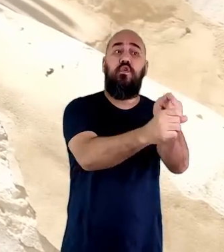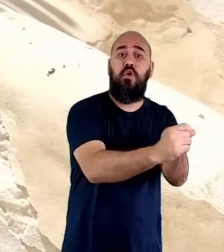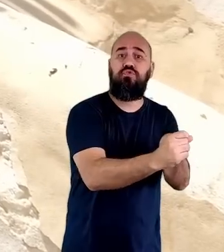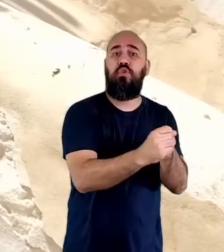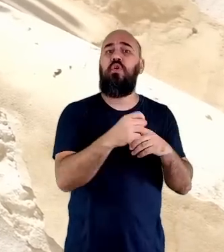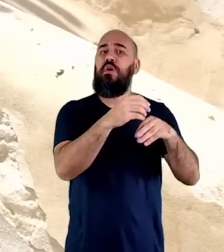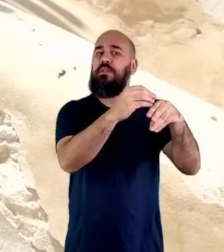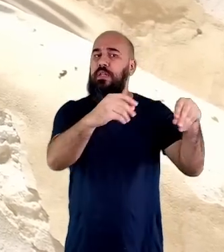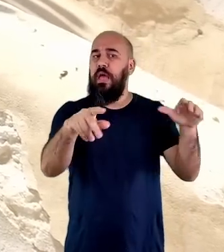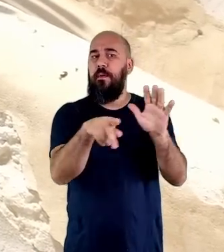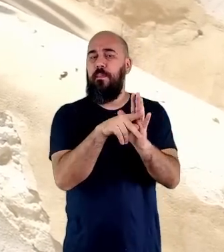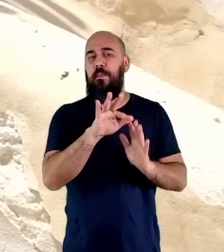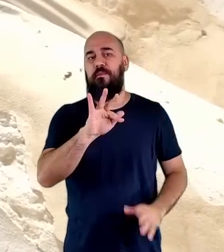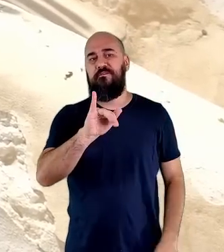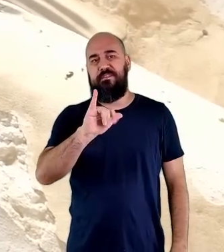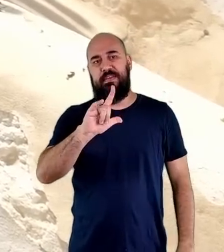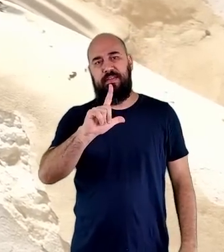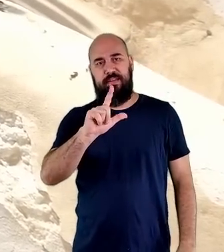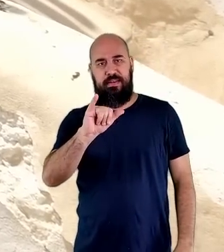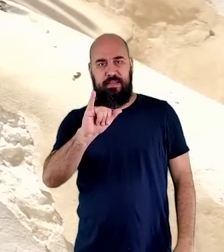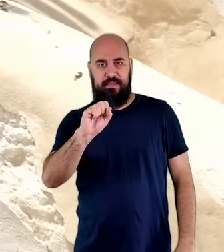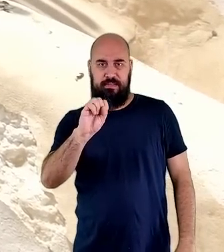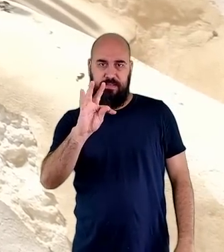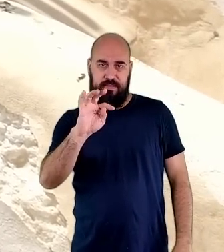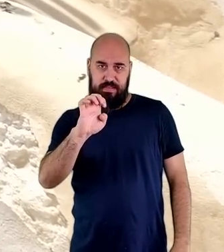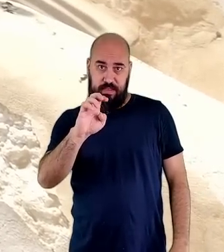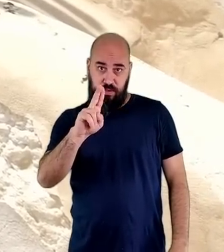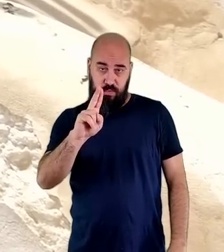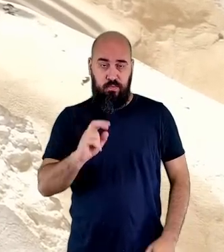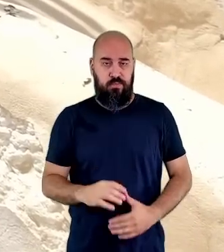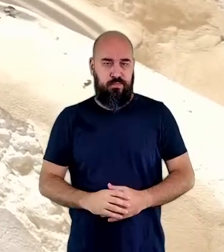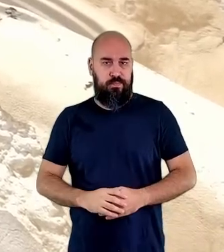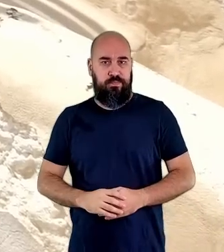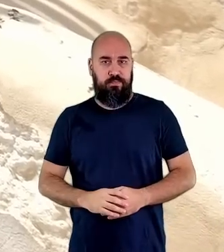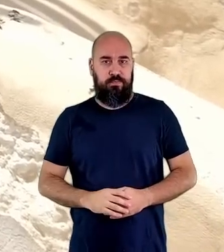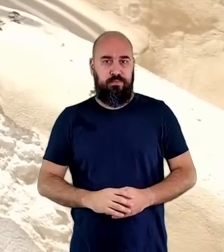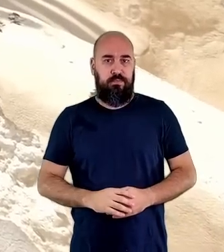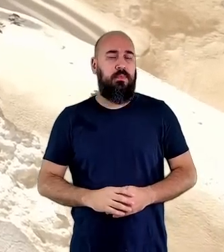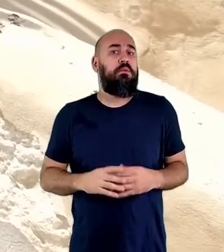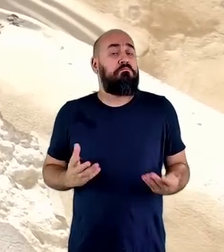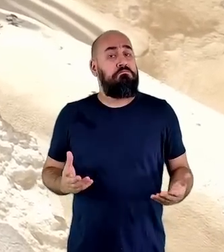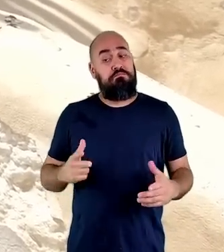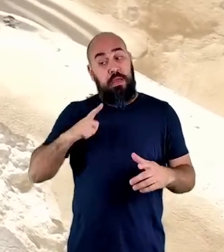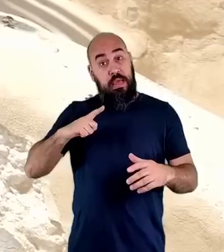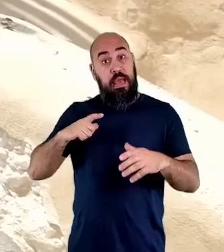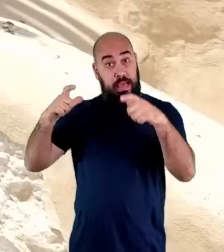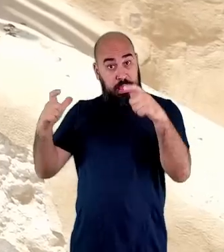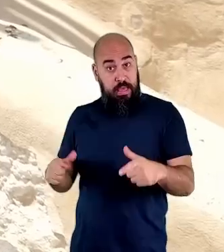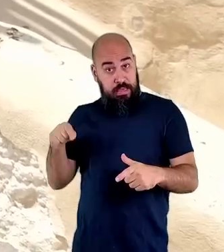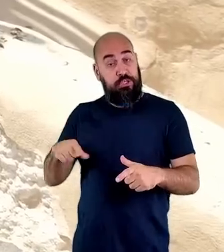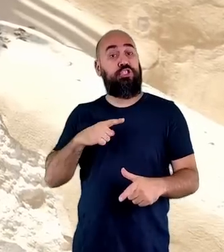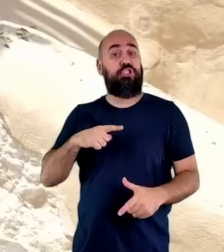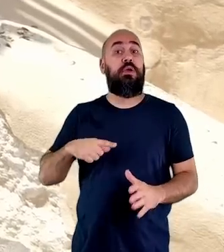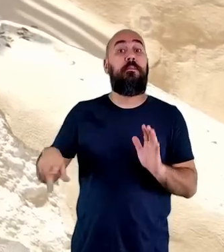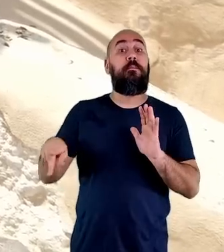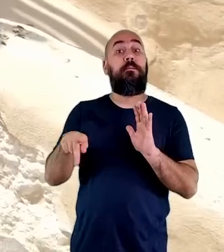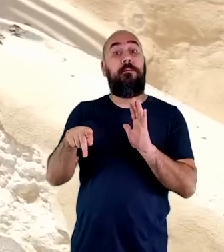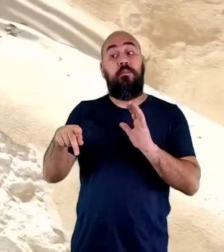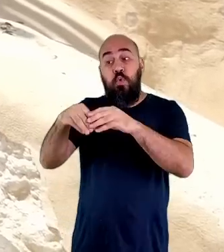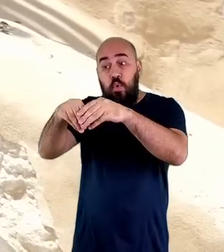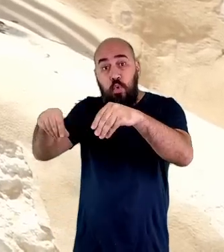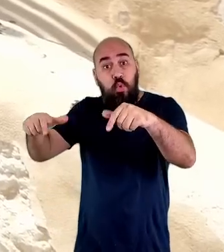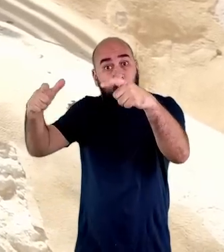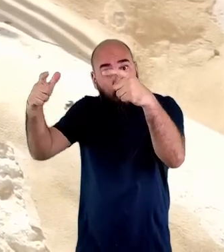o contexto que a Bíblia fala é que aqui havia uma propriedade de Abimeleque, rei dos